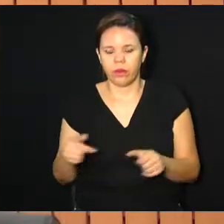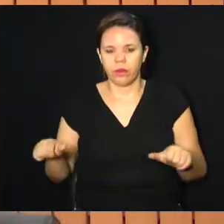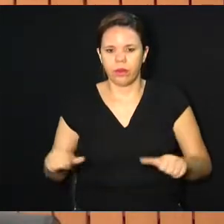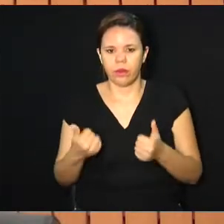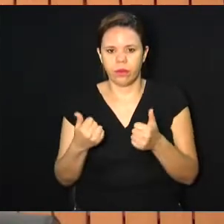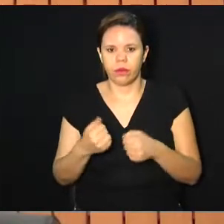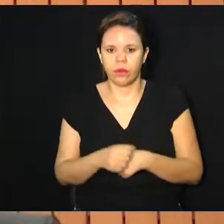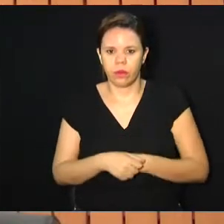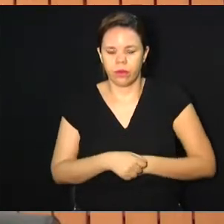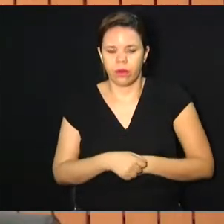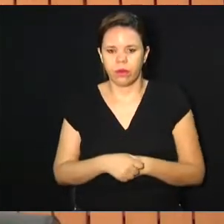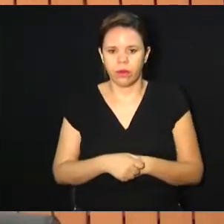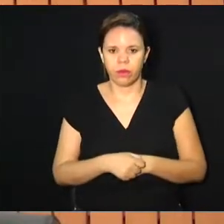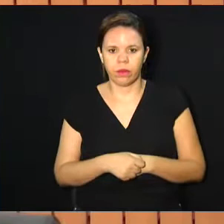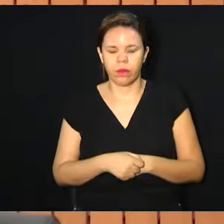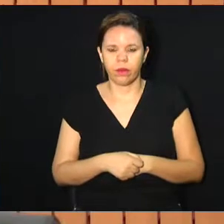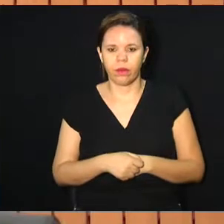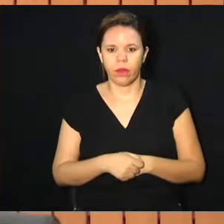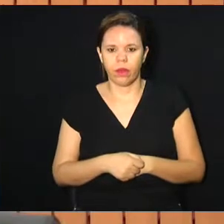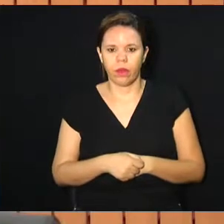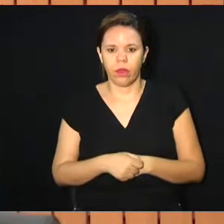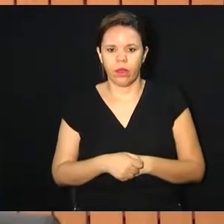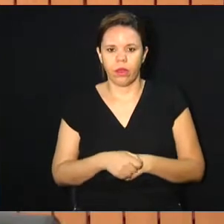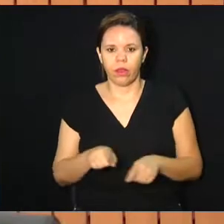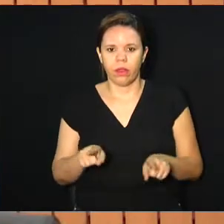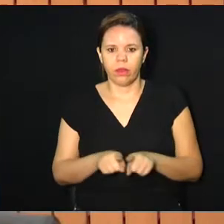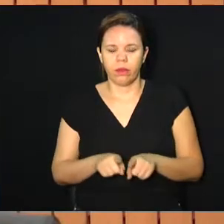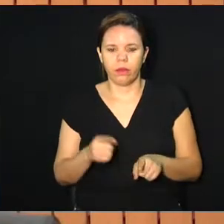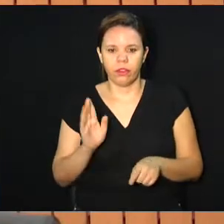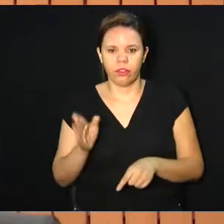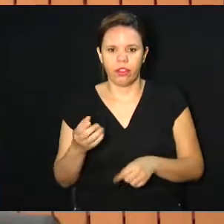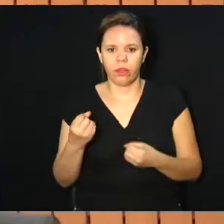positivo. Né, e o outro que eu ia mencionar é o subsídio, que eu mencionei já em